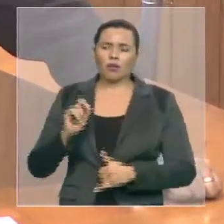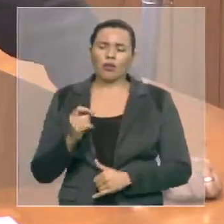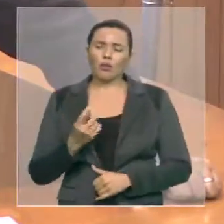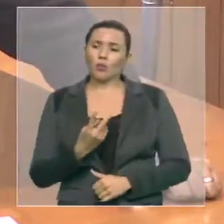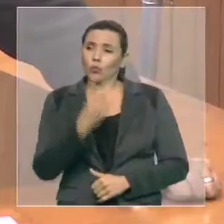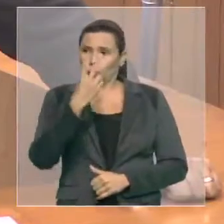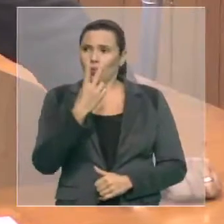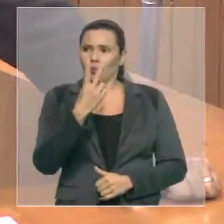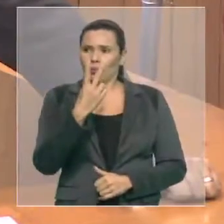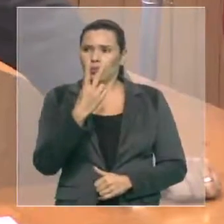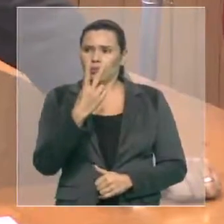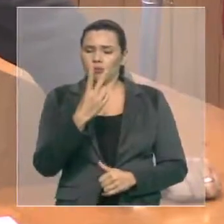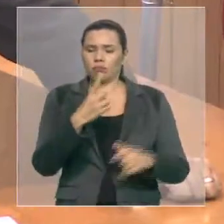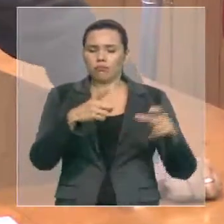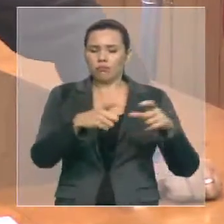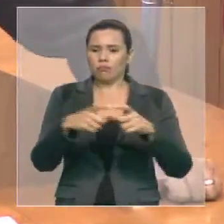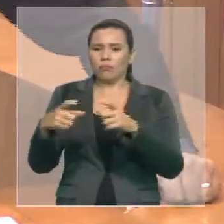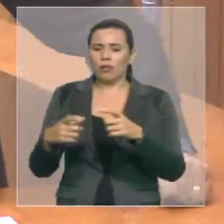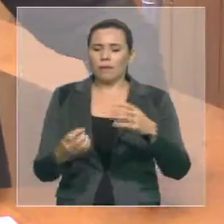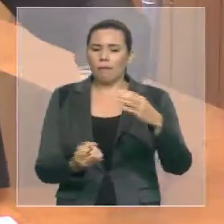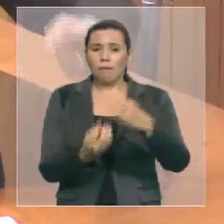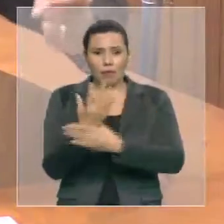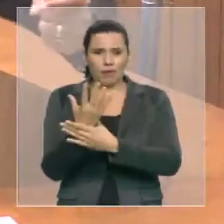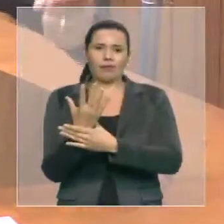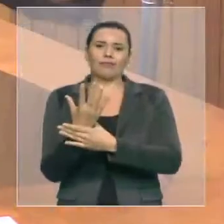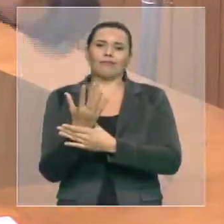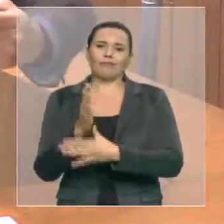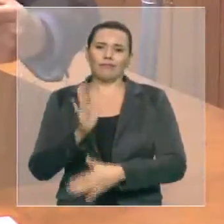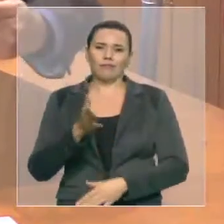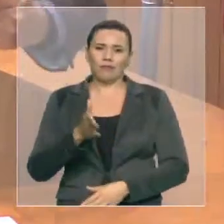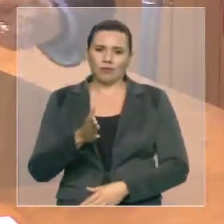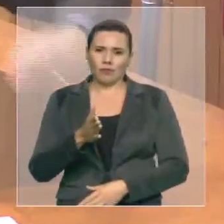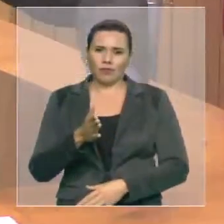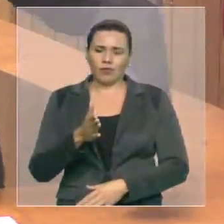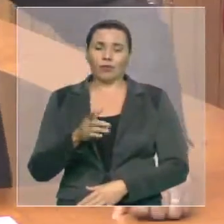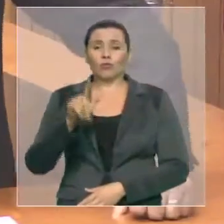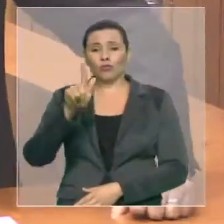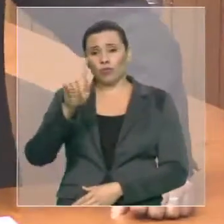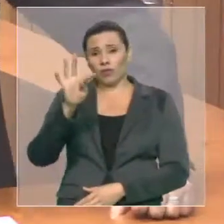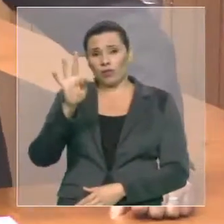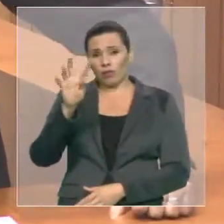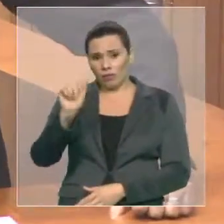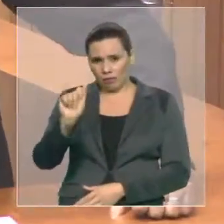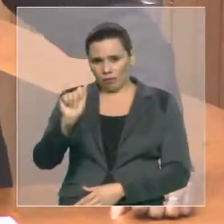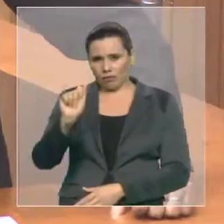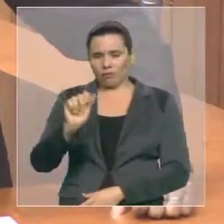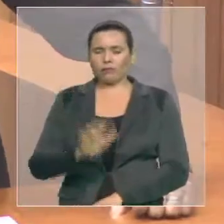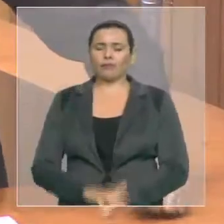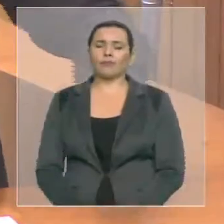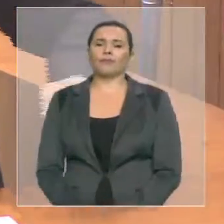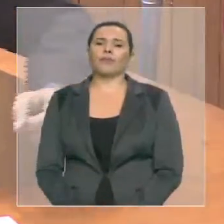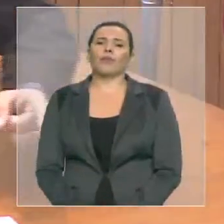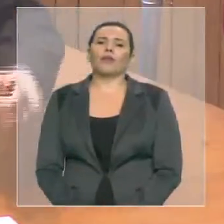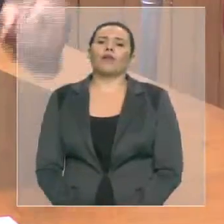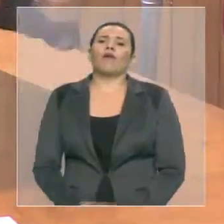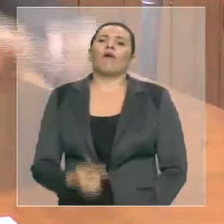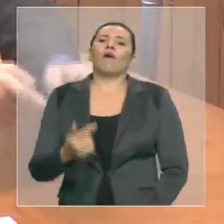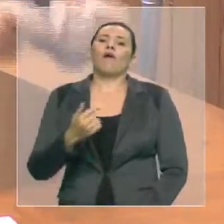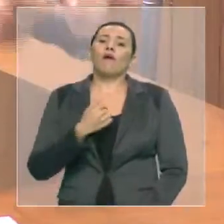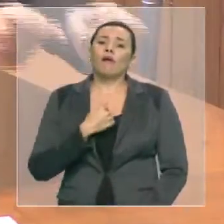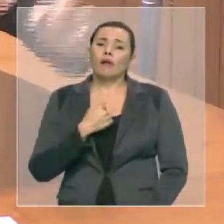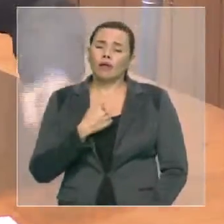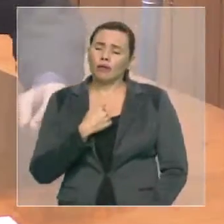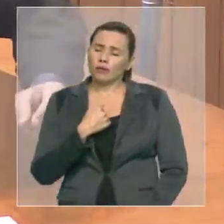importantes. O que nós não podemos estar querendo é que o Estado se responsabilize por